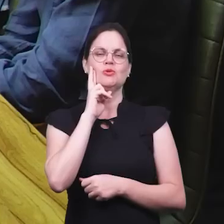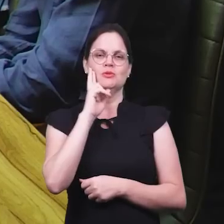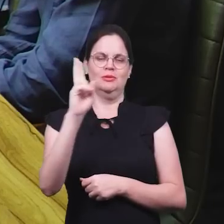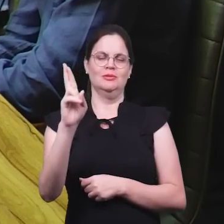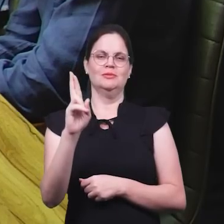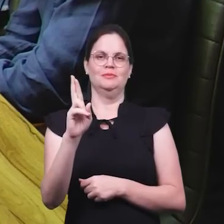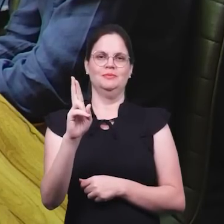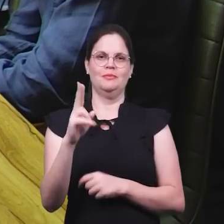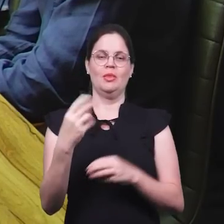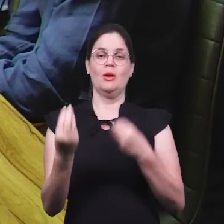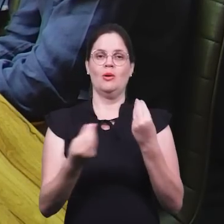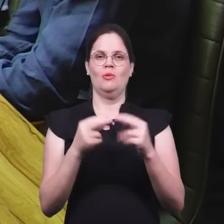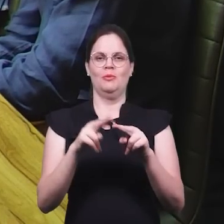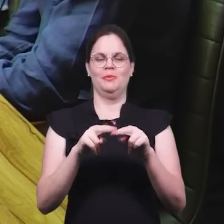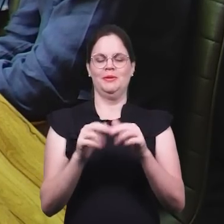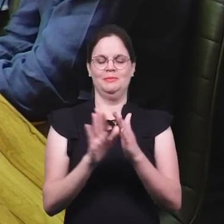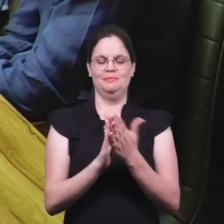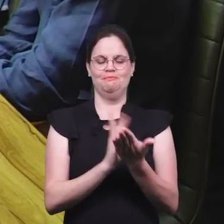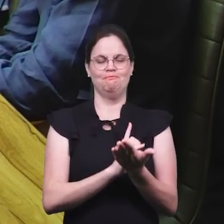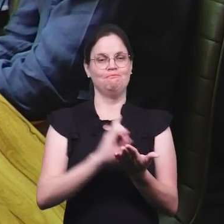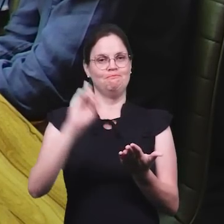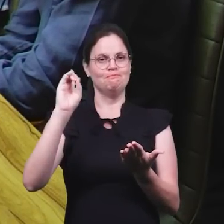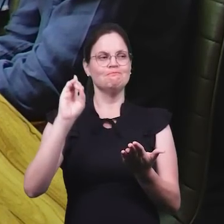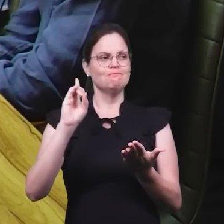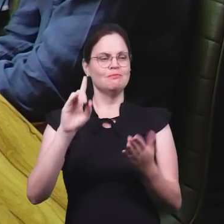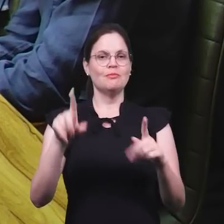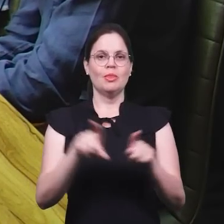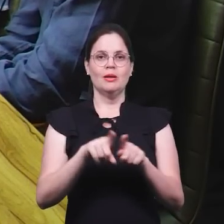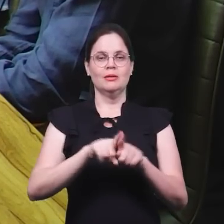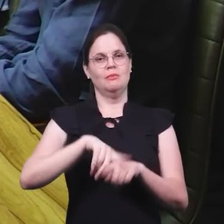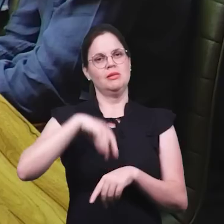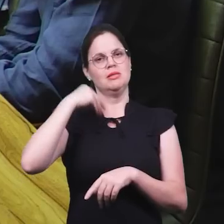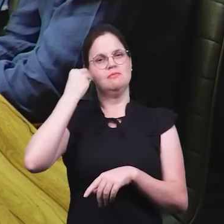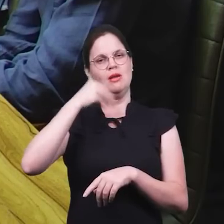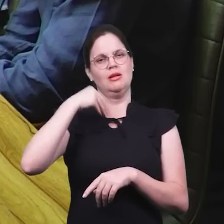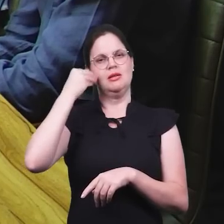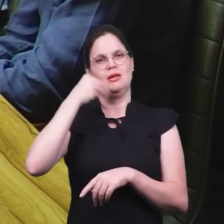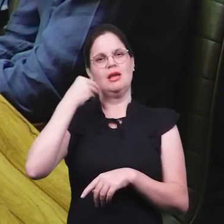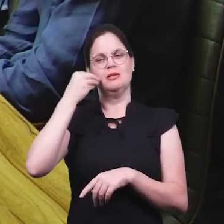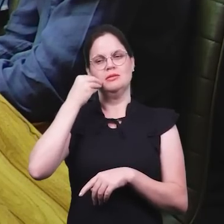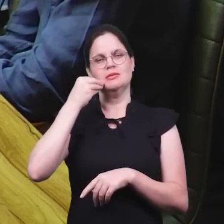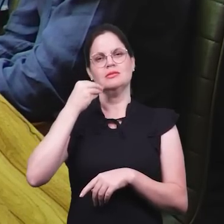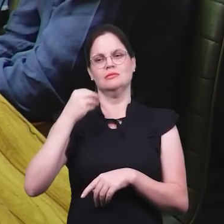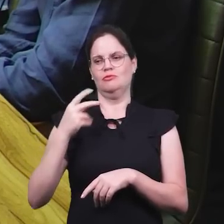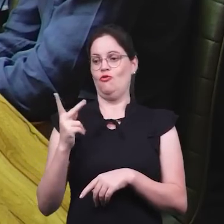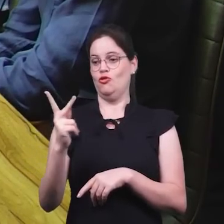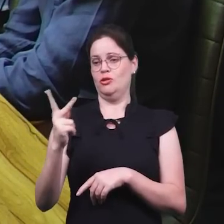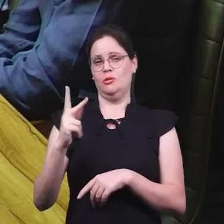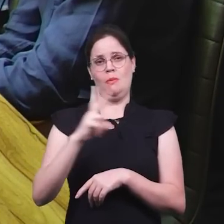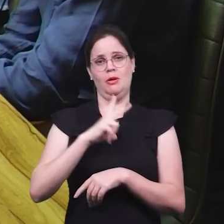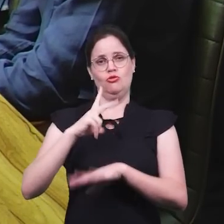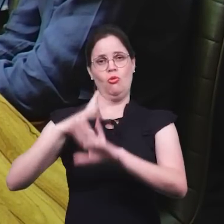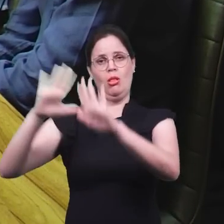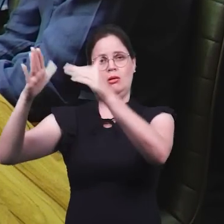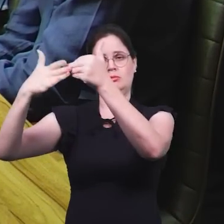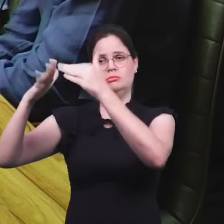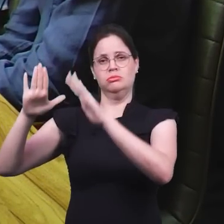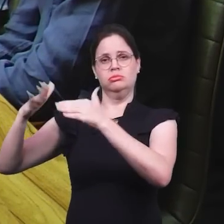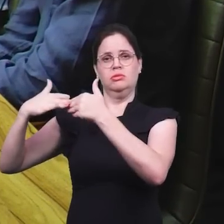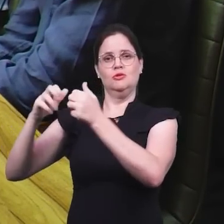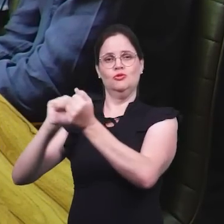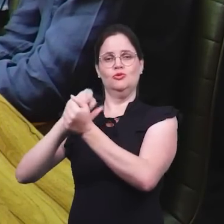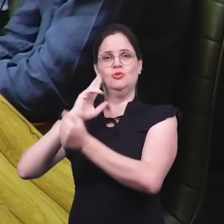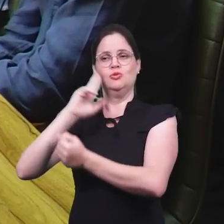através da palavra do Senhor, através das experiências da oração, né, dos